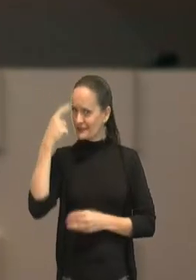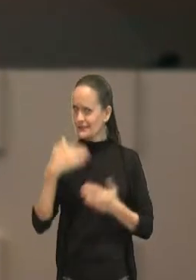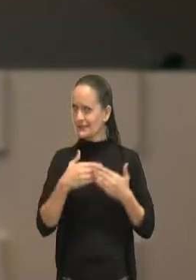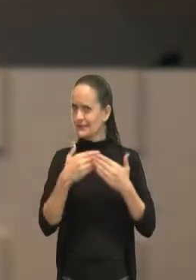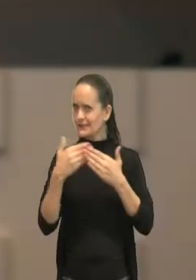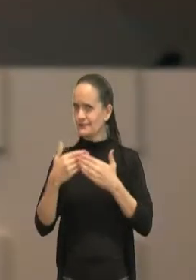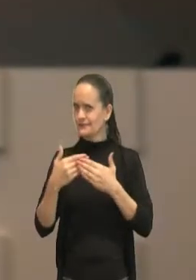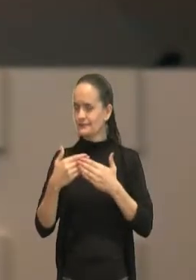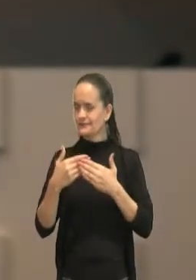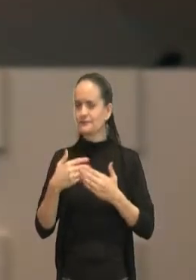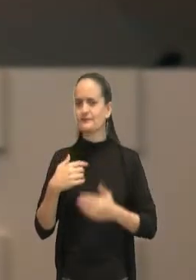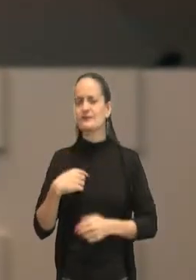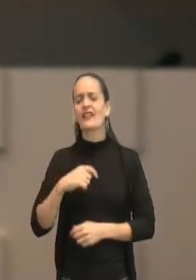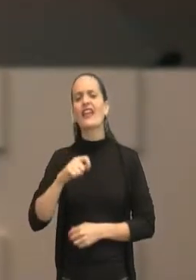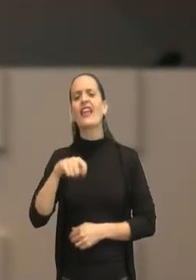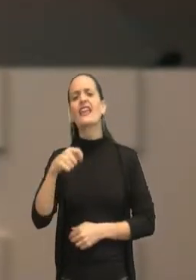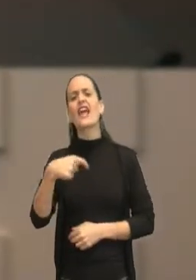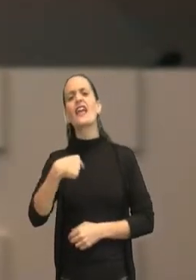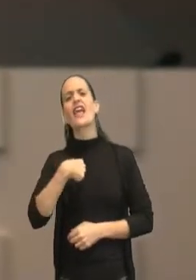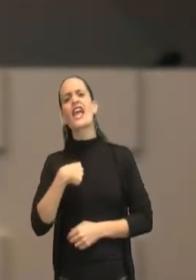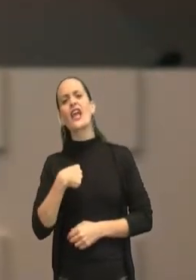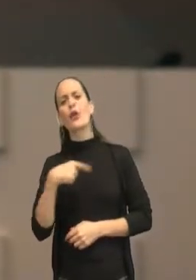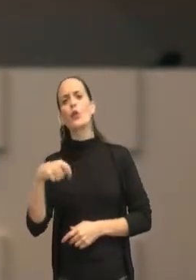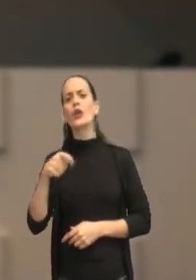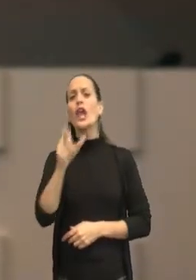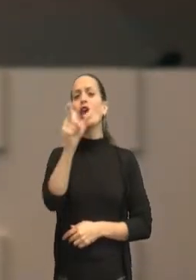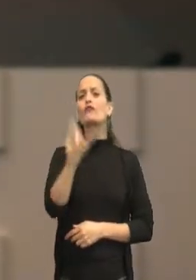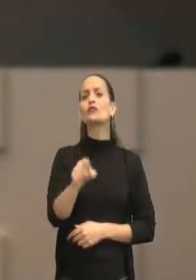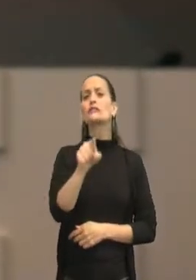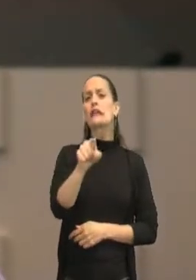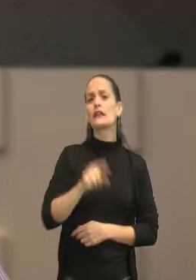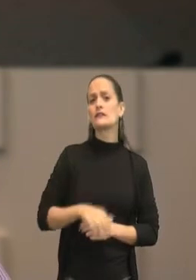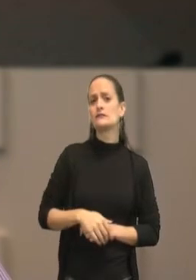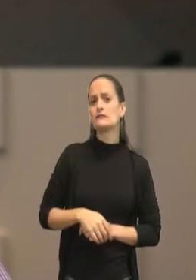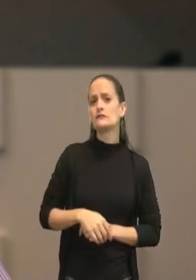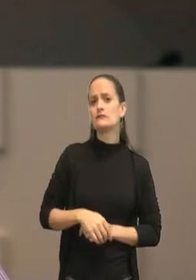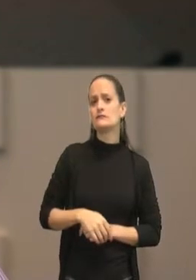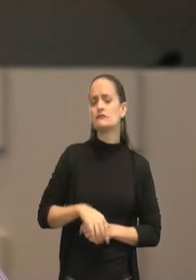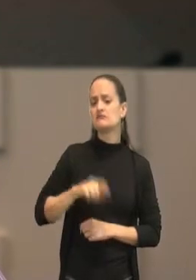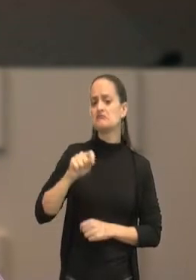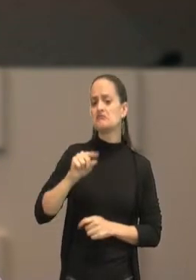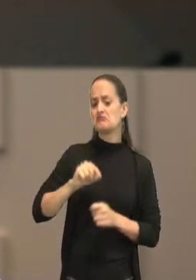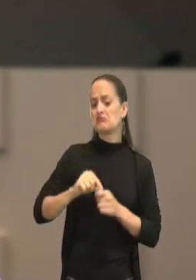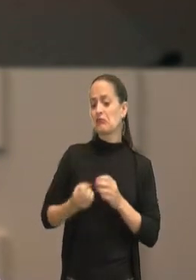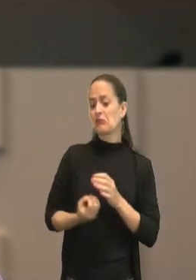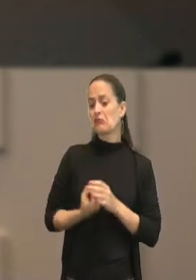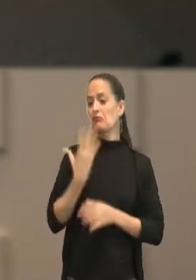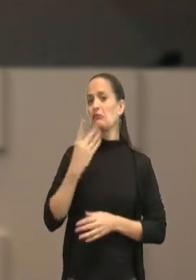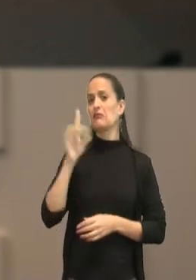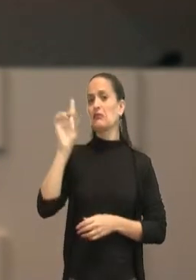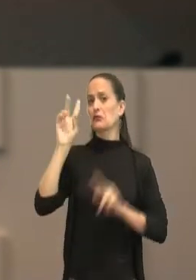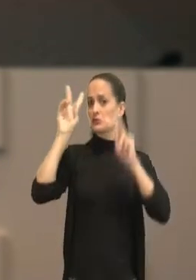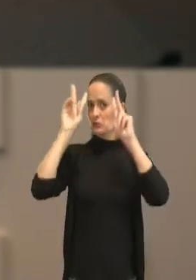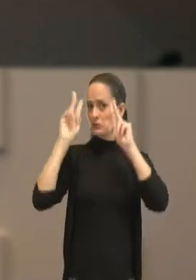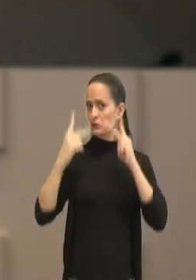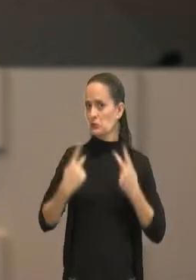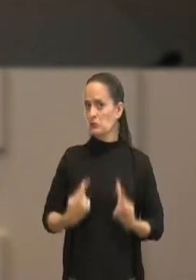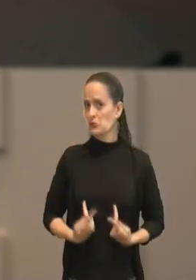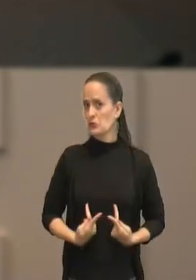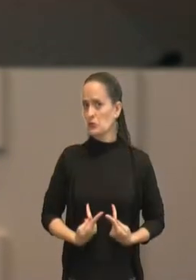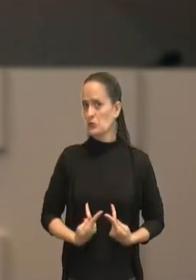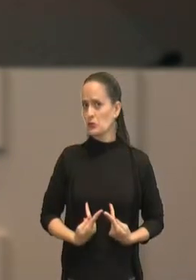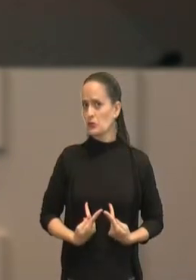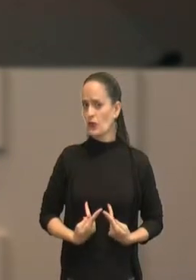Quem somos nós? Quem sou eu? Quem é você? Quem somos nós? Criaturas que somos, para